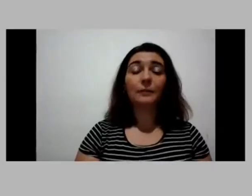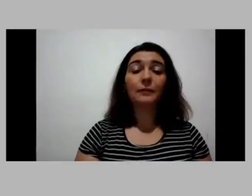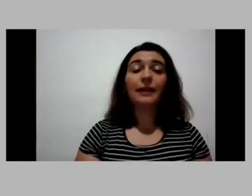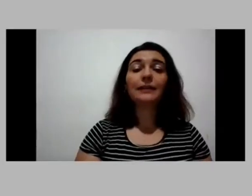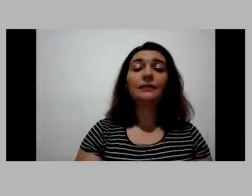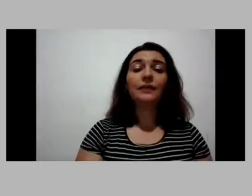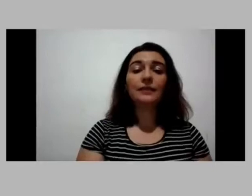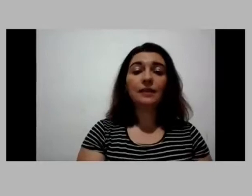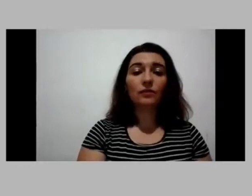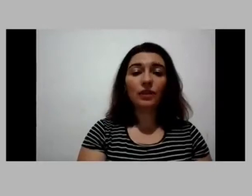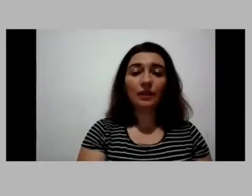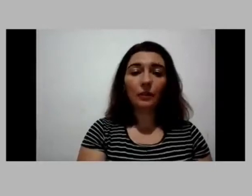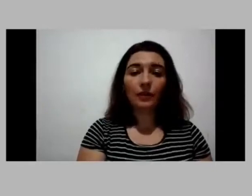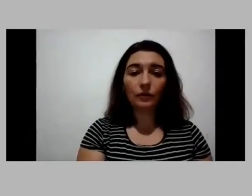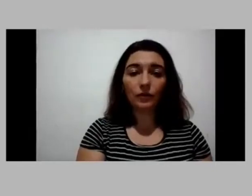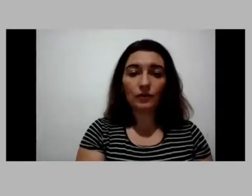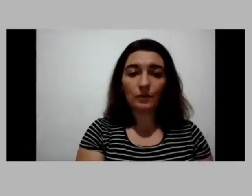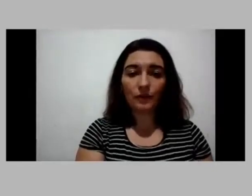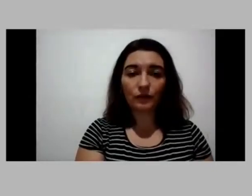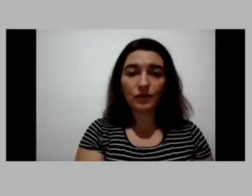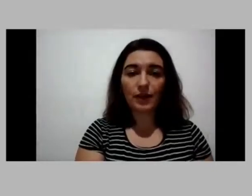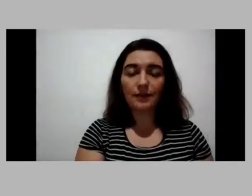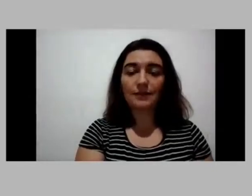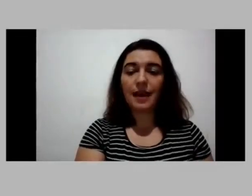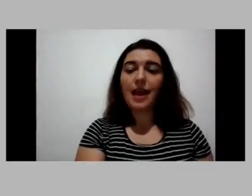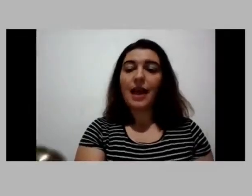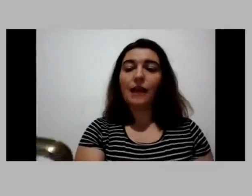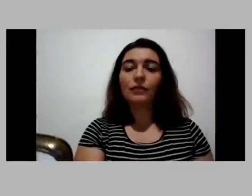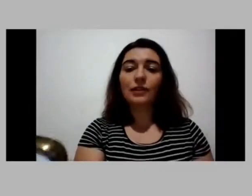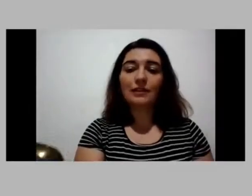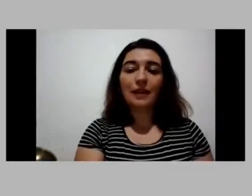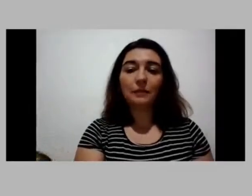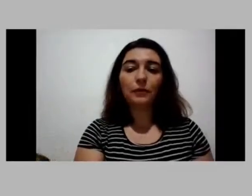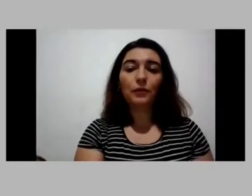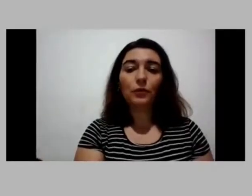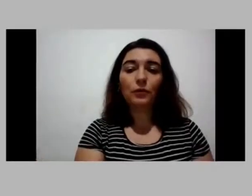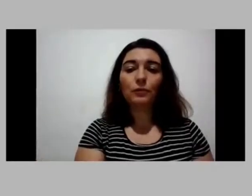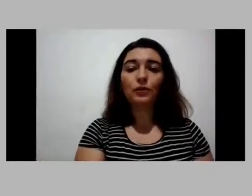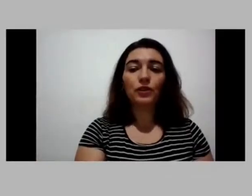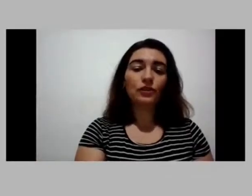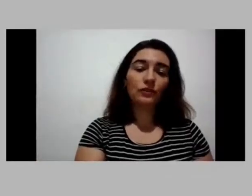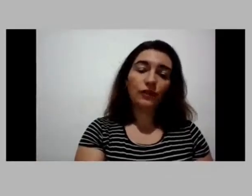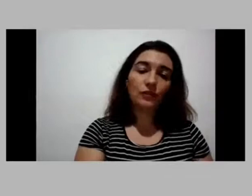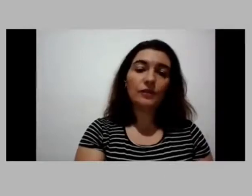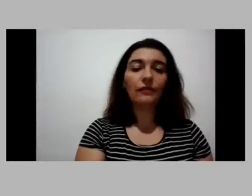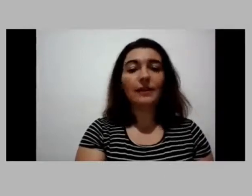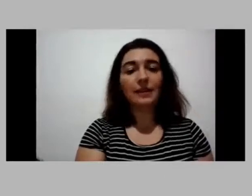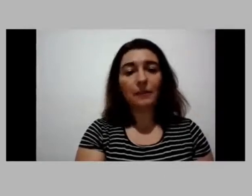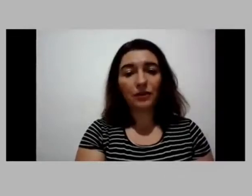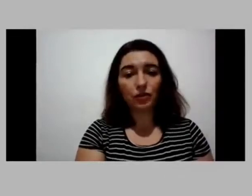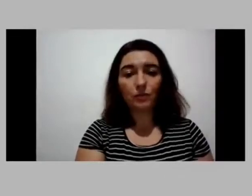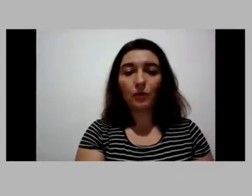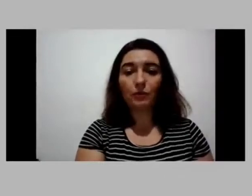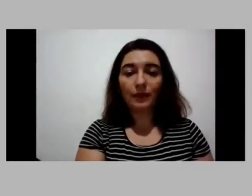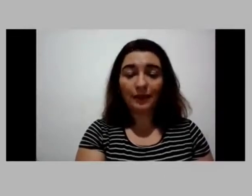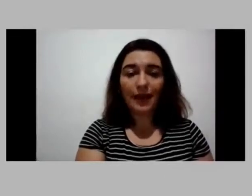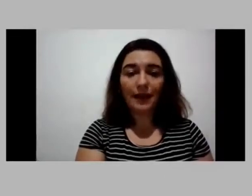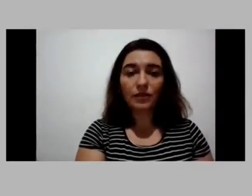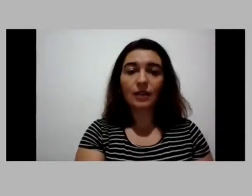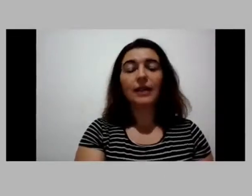Então, naquela primeira definição de língua que eu trouxe para vocês, é utilizada por um grupo de indivíduos que fazem parte